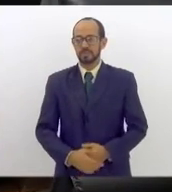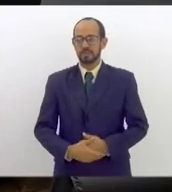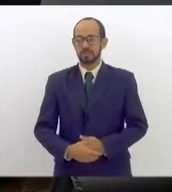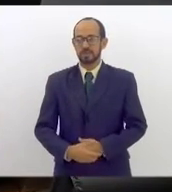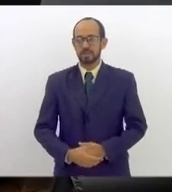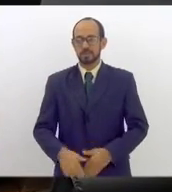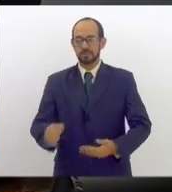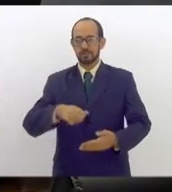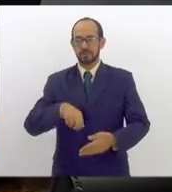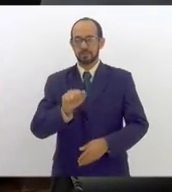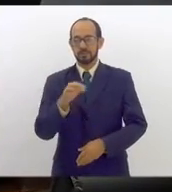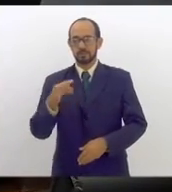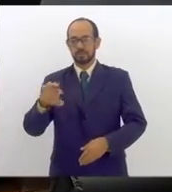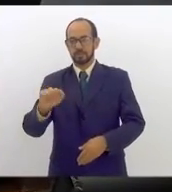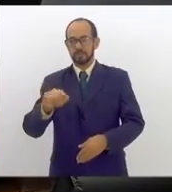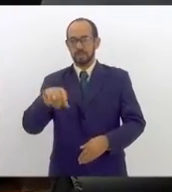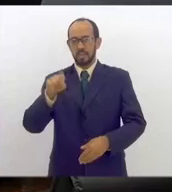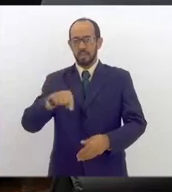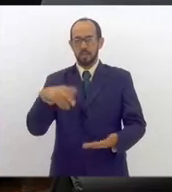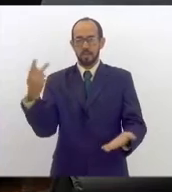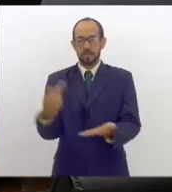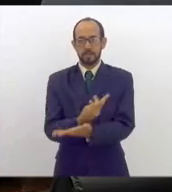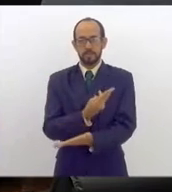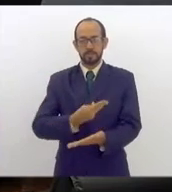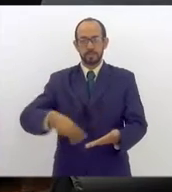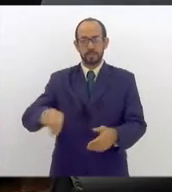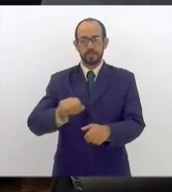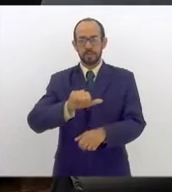A ata reflete com exatidão o ocorrido na